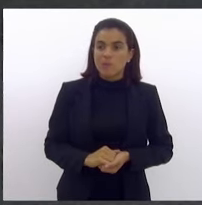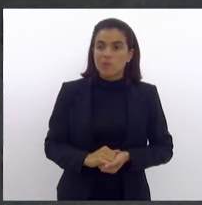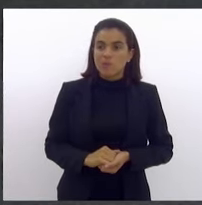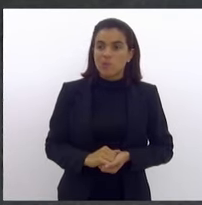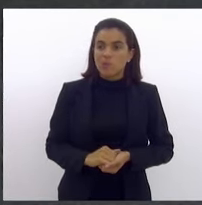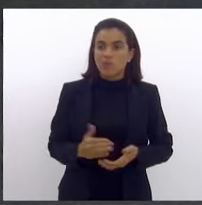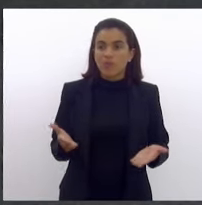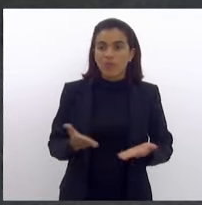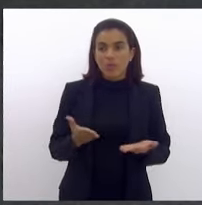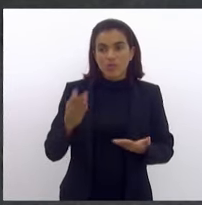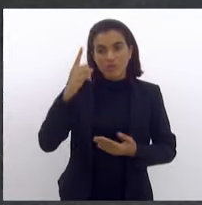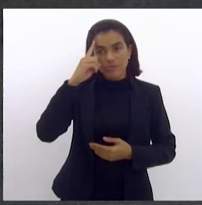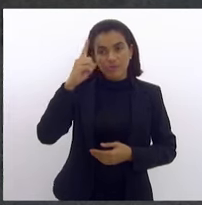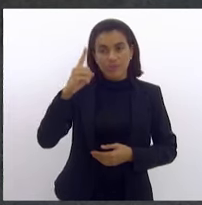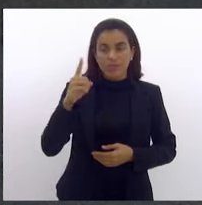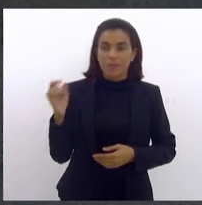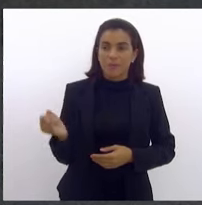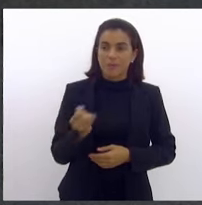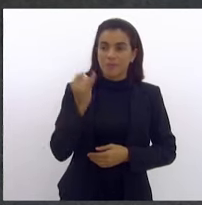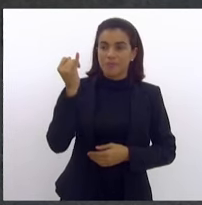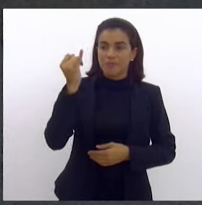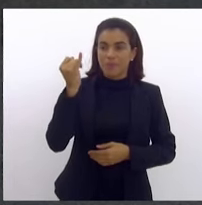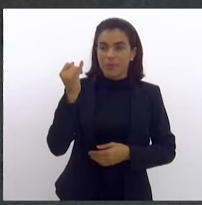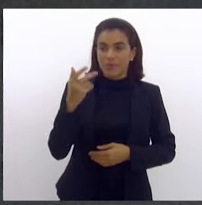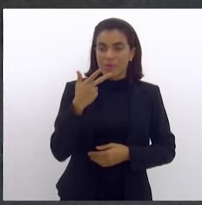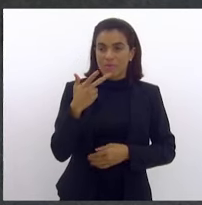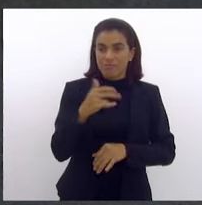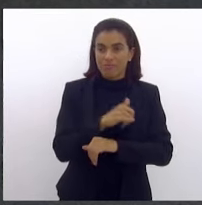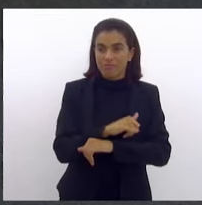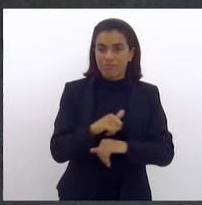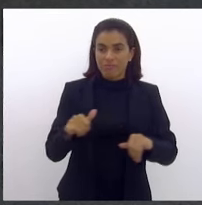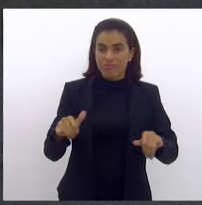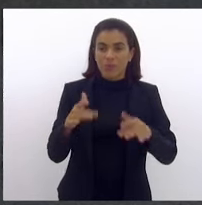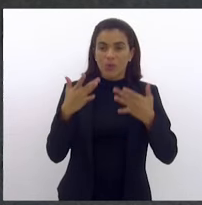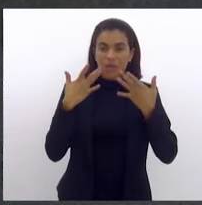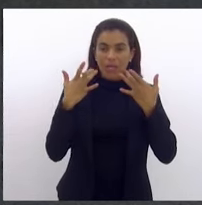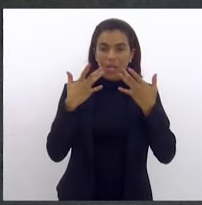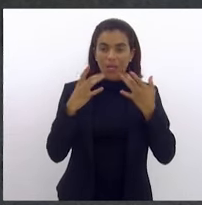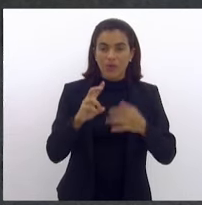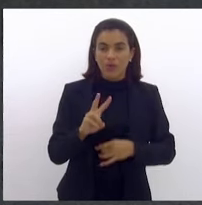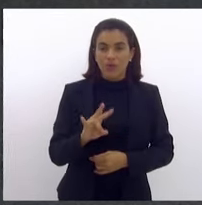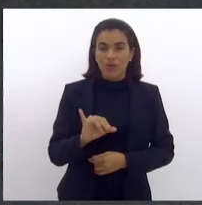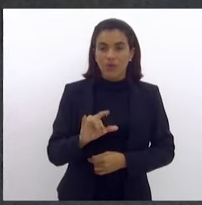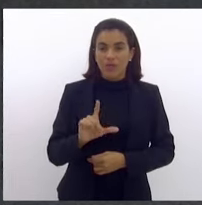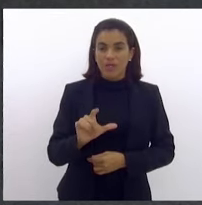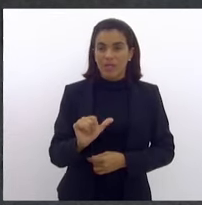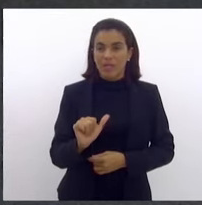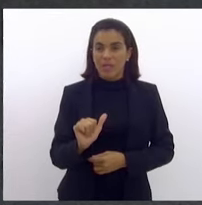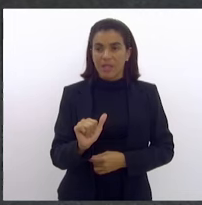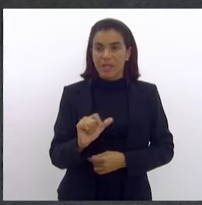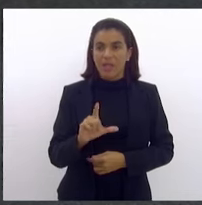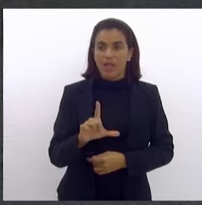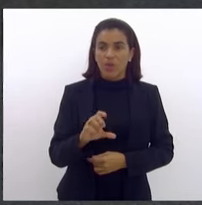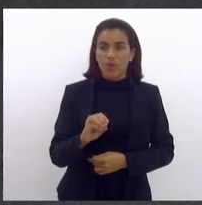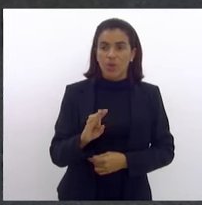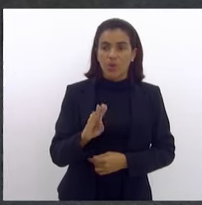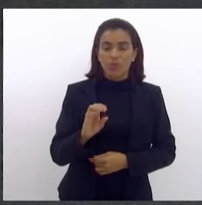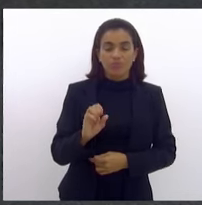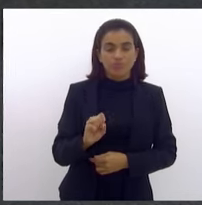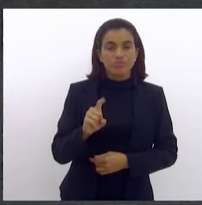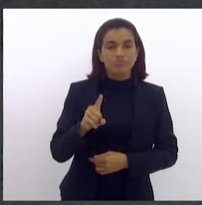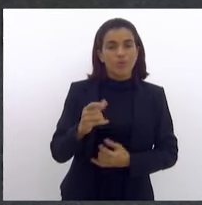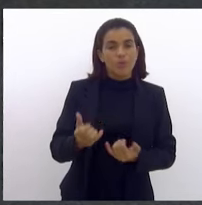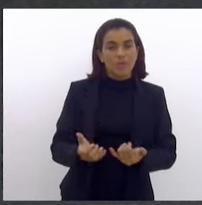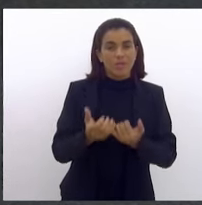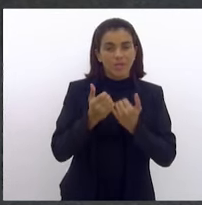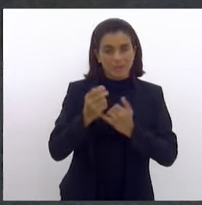é um dia muito importante para mim, quando a gente declara o Teatro Vila Lobos como patrimônio histórico cultural. Isso